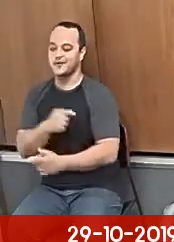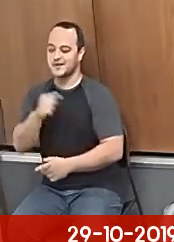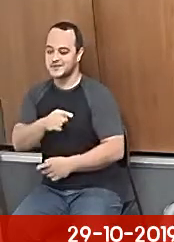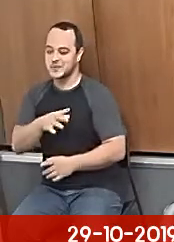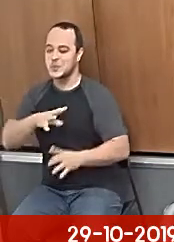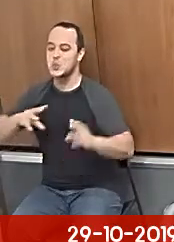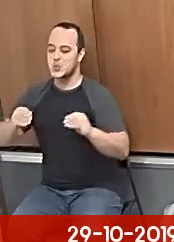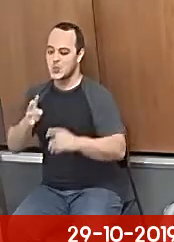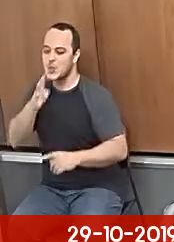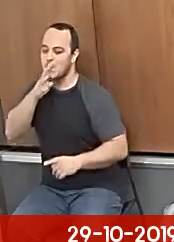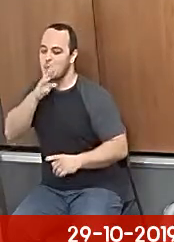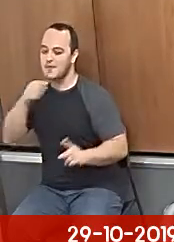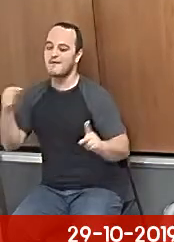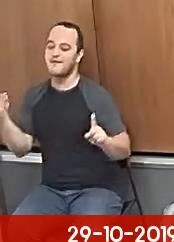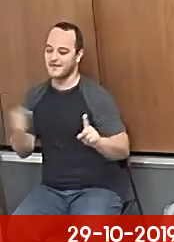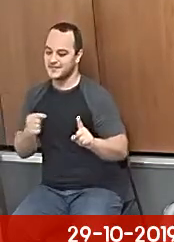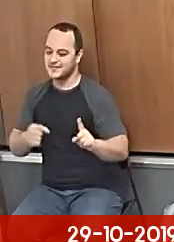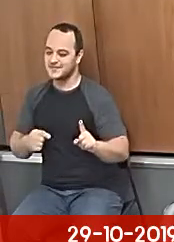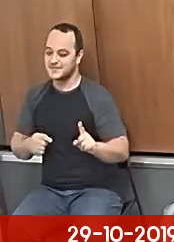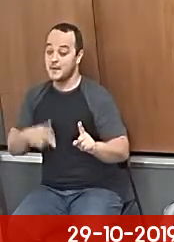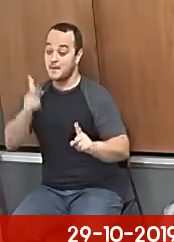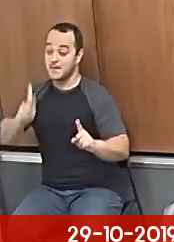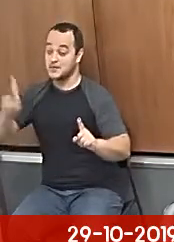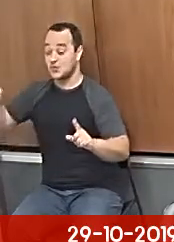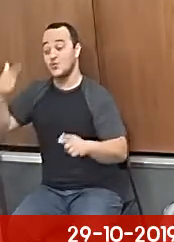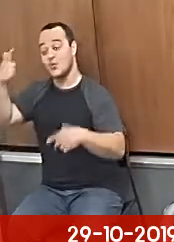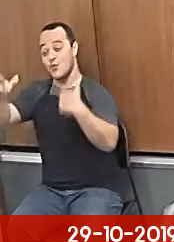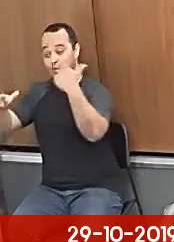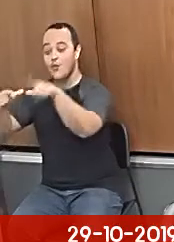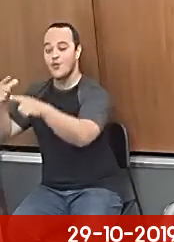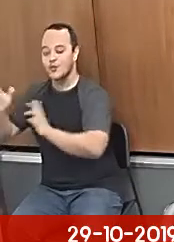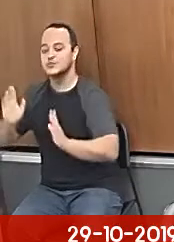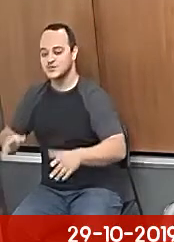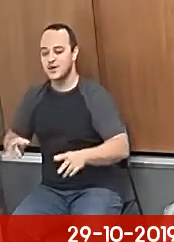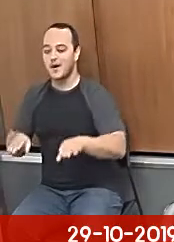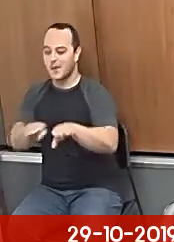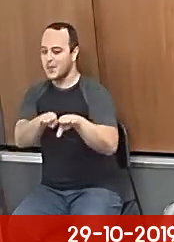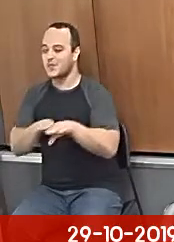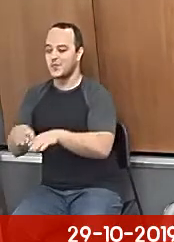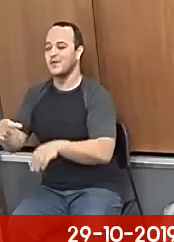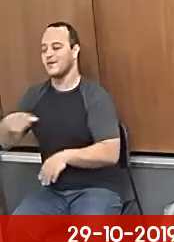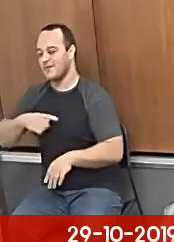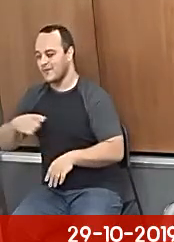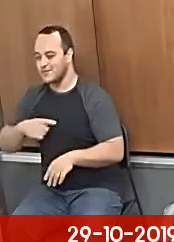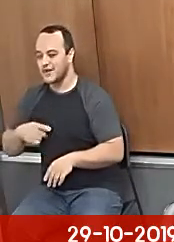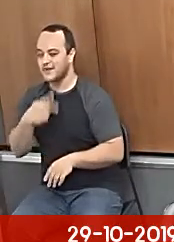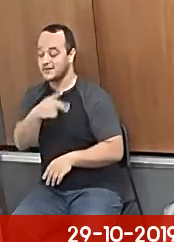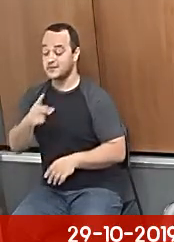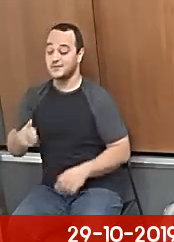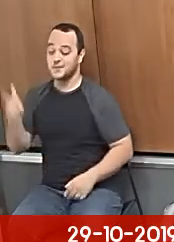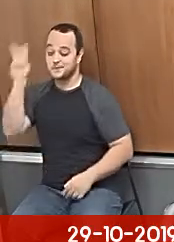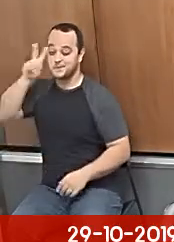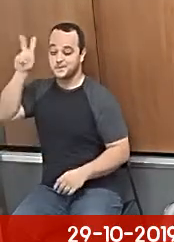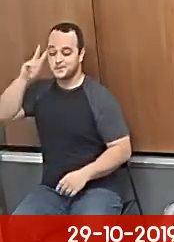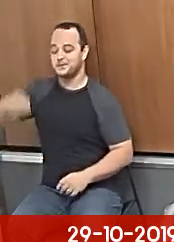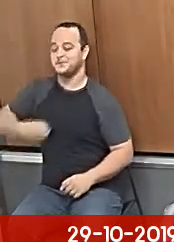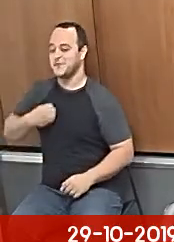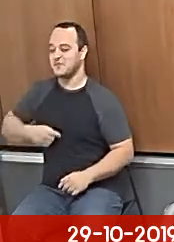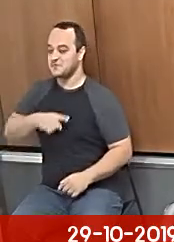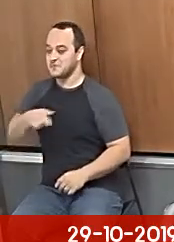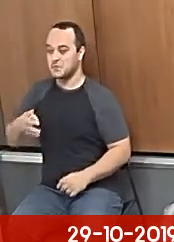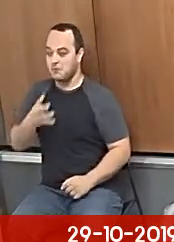o Rodrigo, Jamaica, que poderiam dar palavras aqui, que cada experiência de vida que vocês iam ficar impressionados. Mas o Gabriel